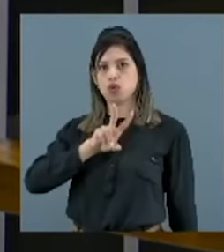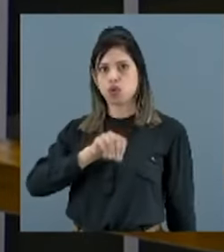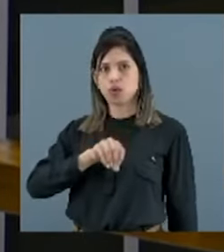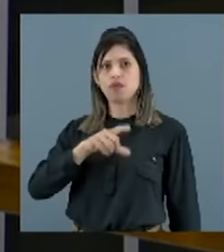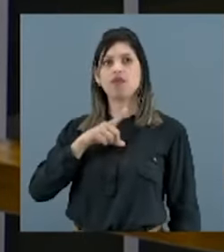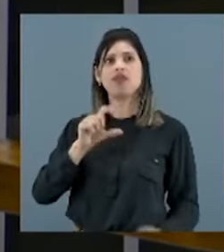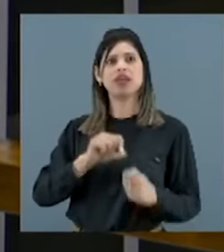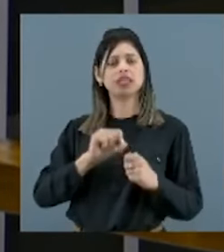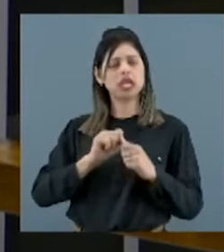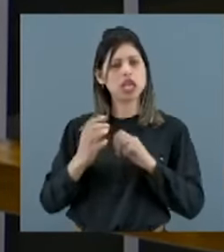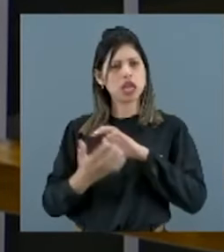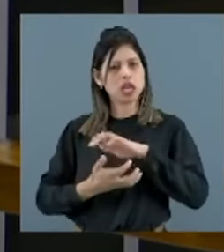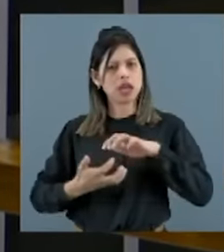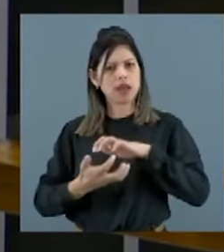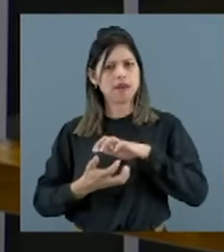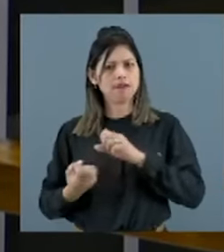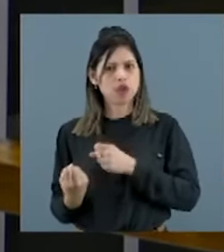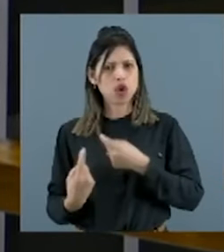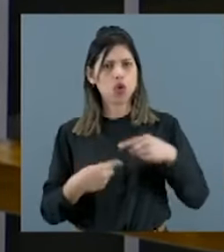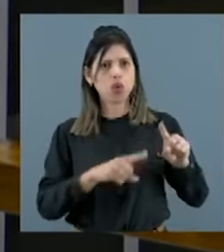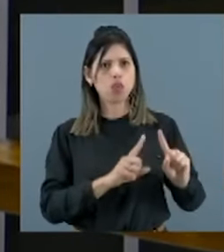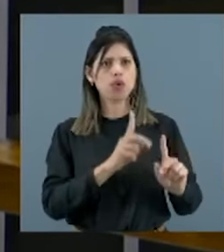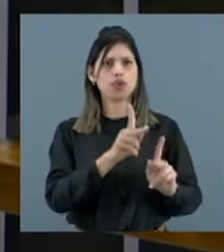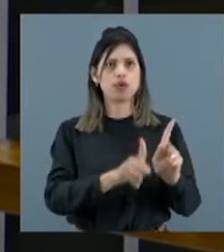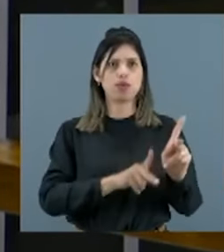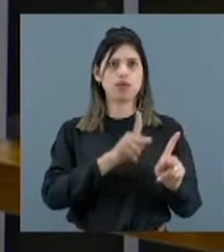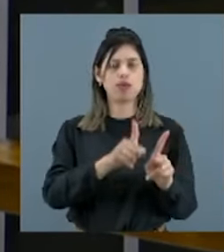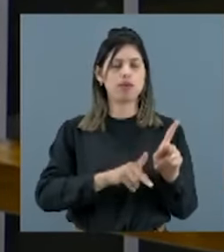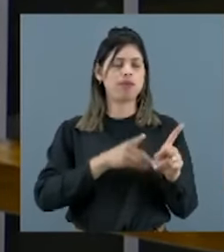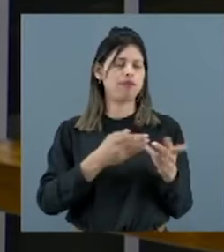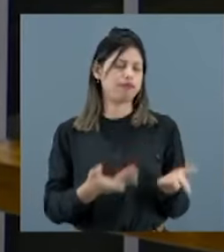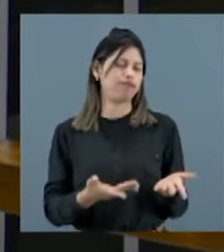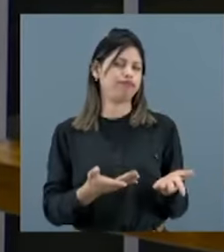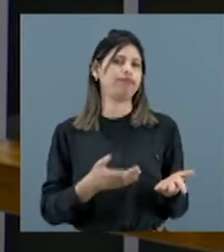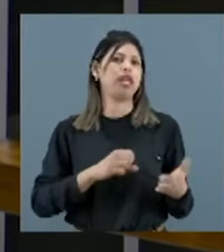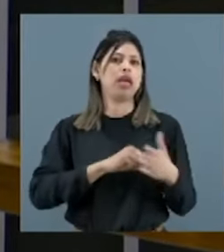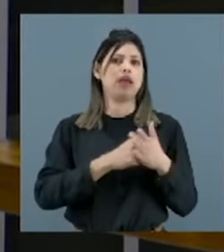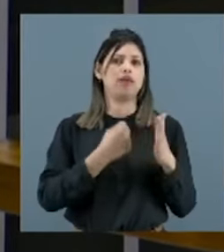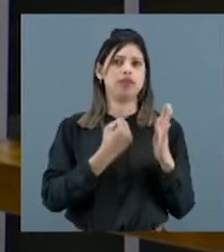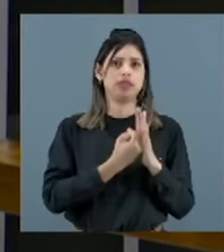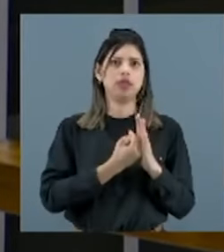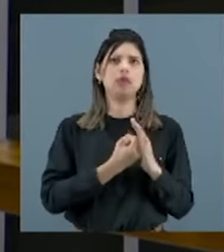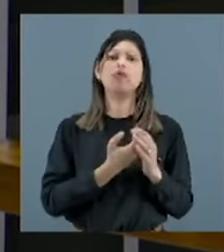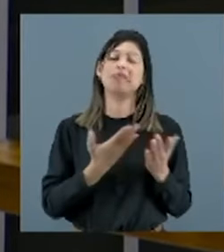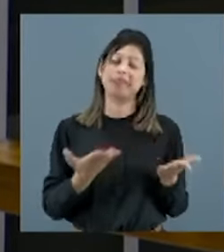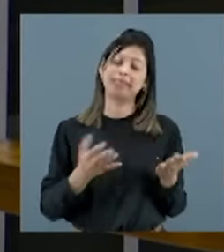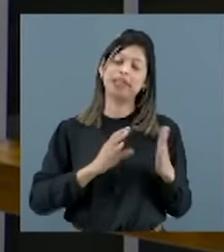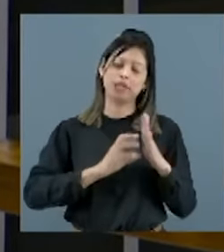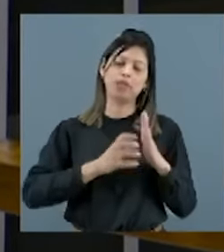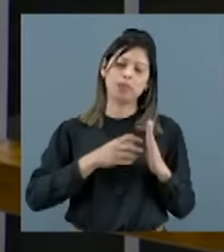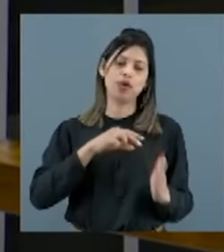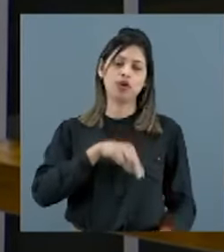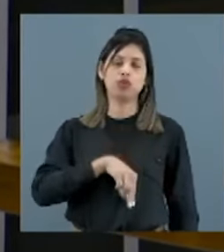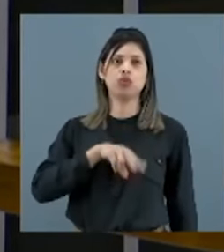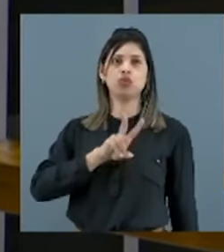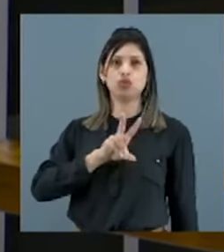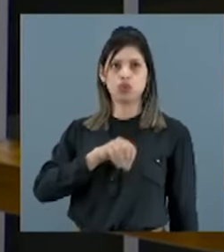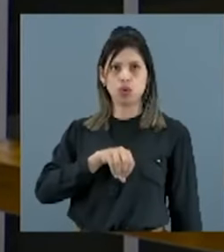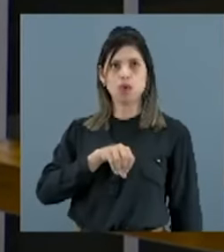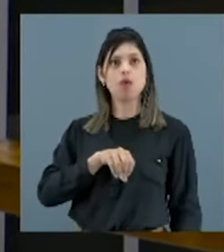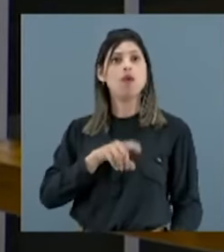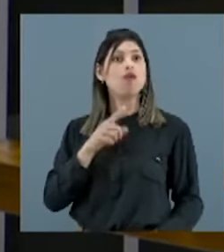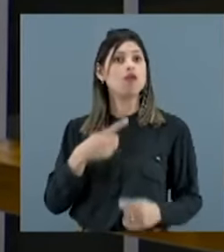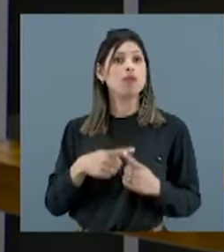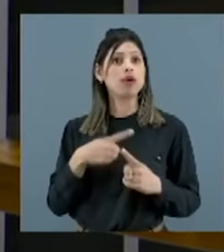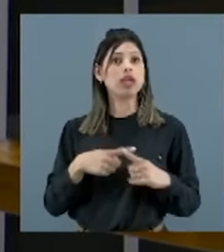e bilhões não sejam repassados aos municípios. Mas isso é do Partido Novo mesmo. Lá em Minas Gerais, eles têm